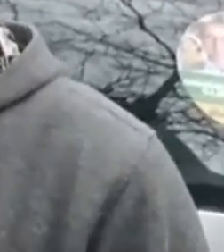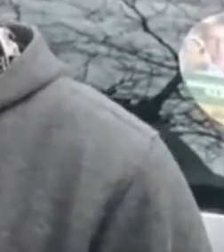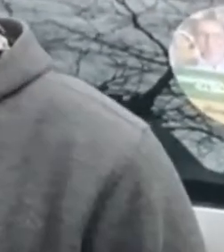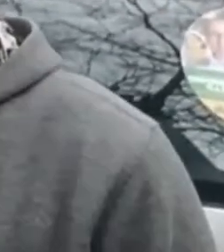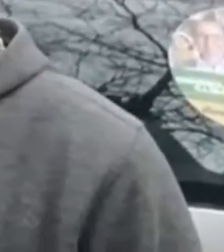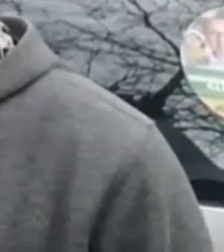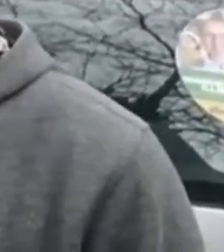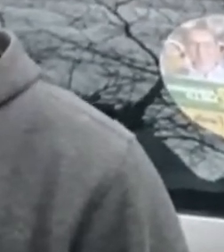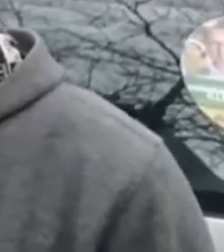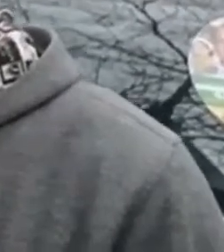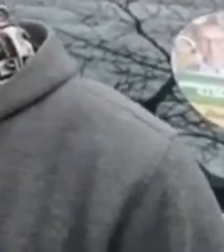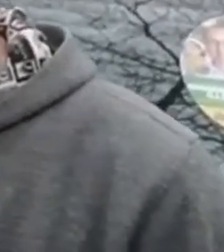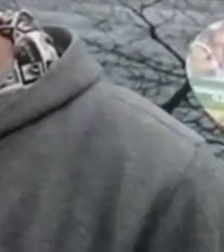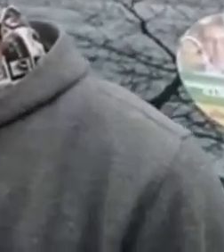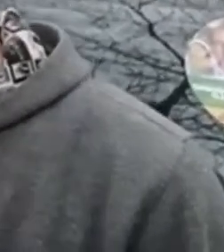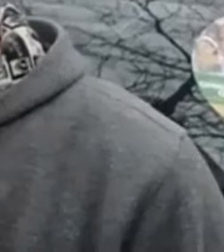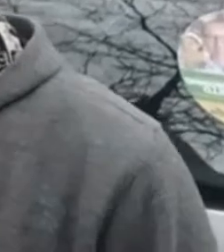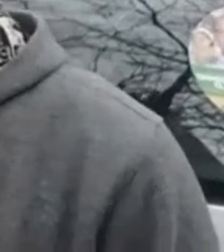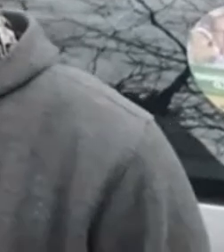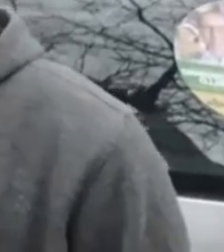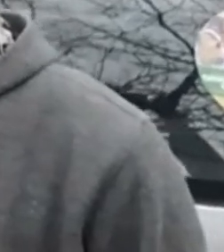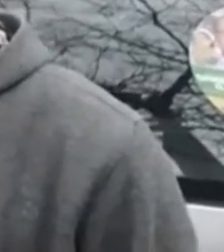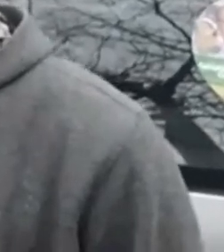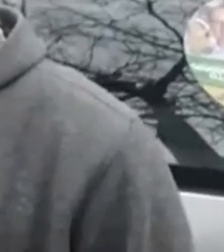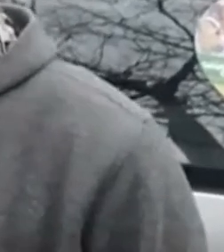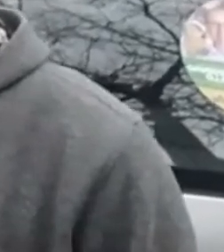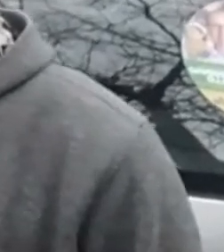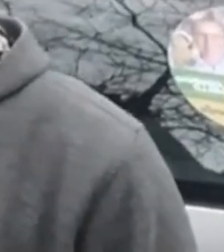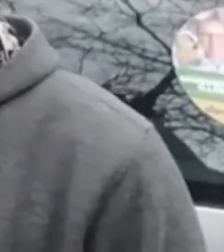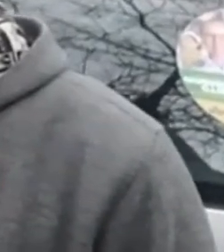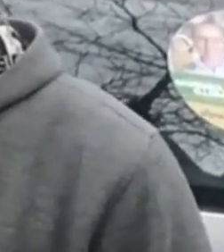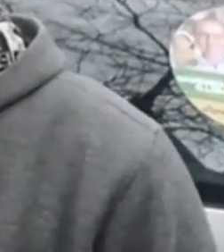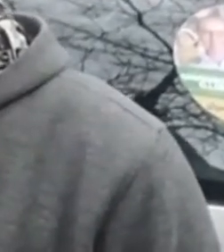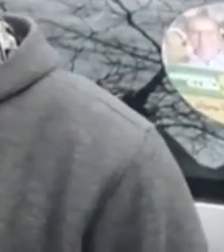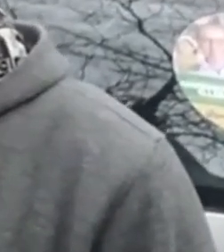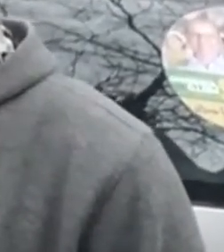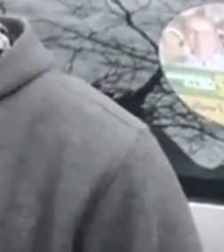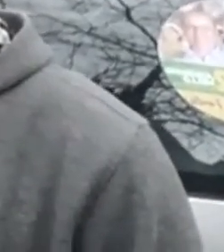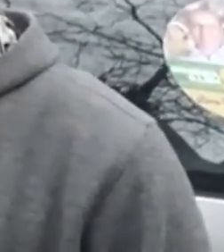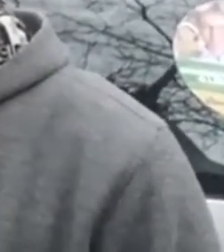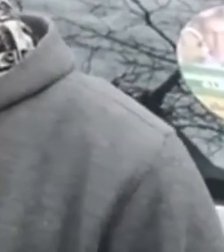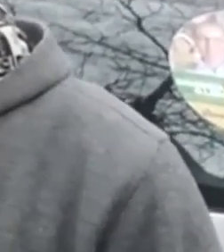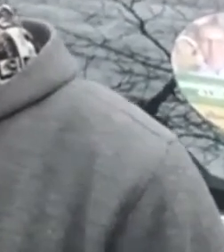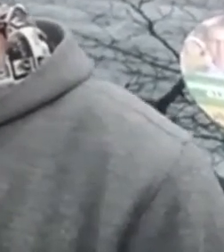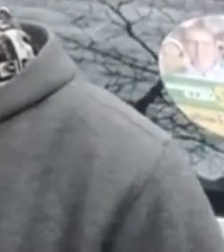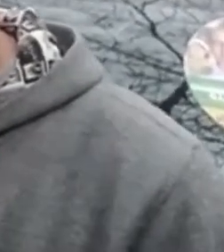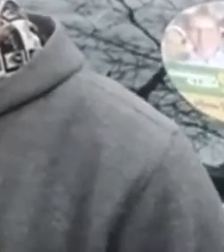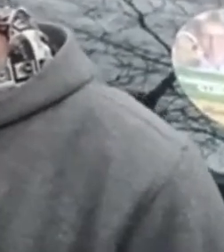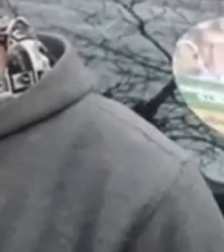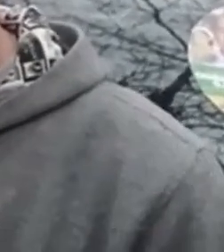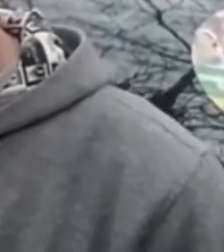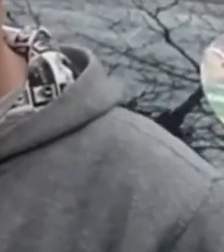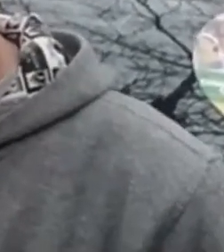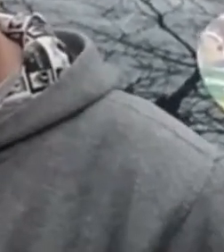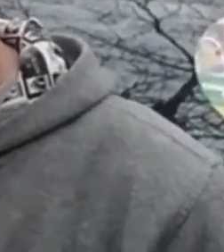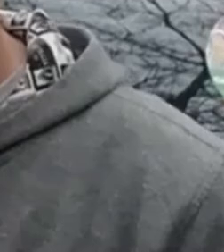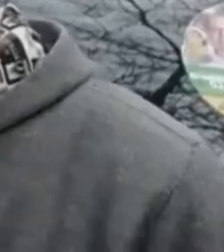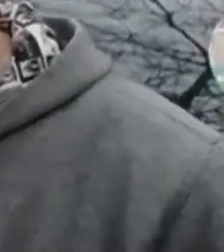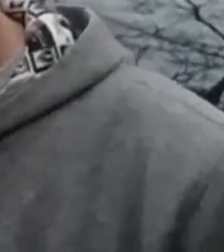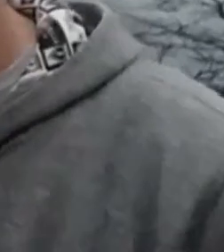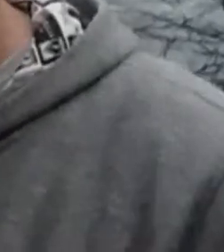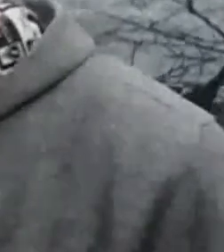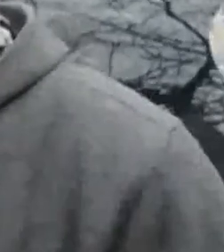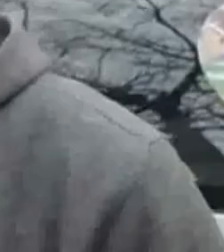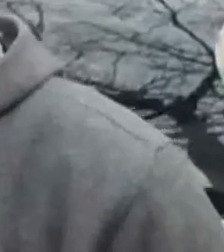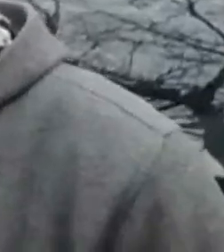que duvida que tem professores socialistas que estão doutrinando as criancinhas e os adolescentes. O